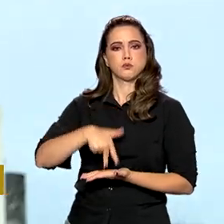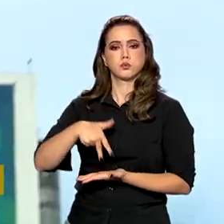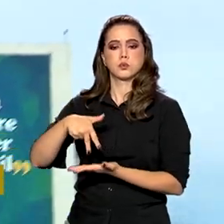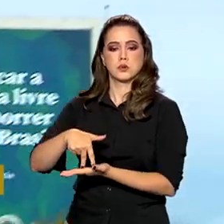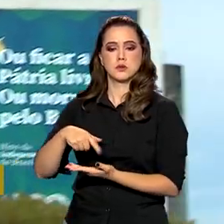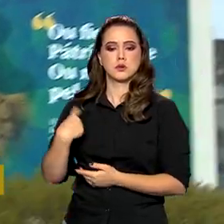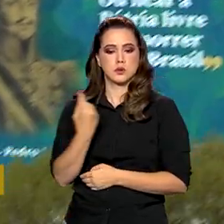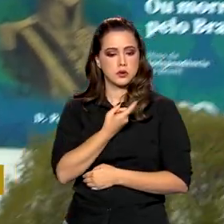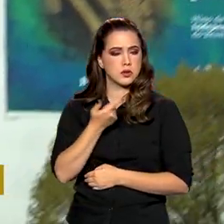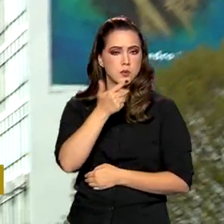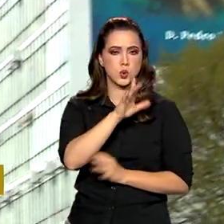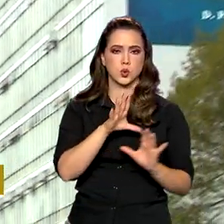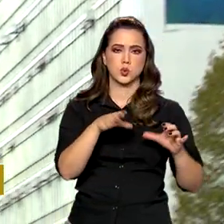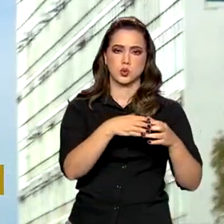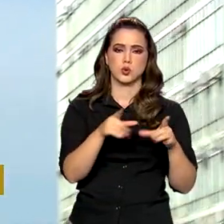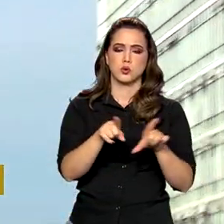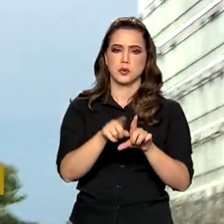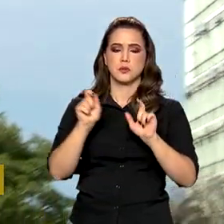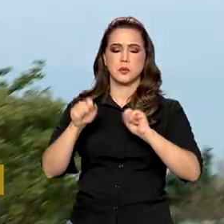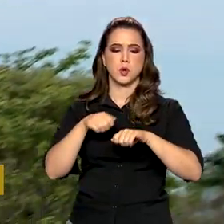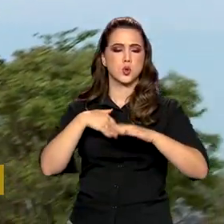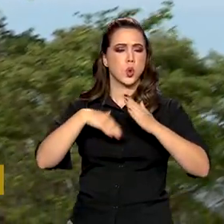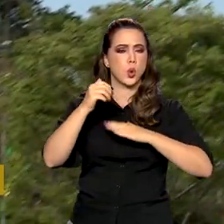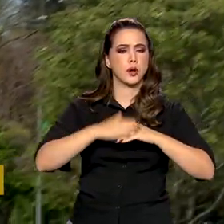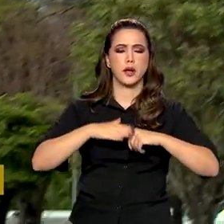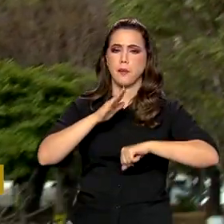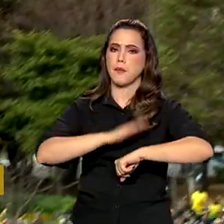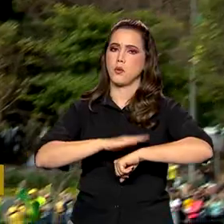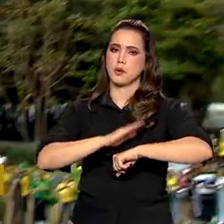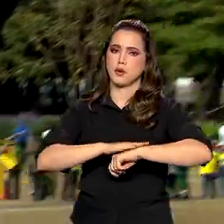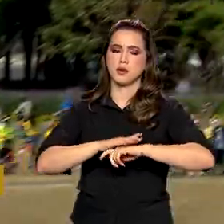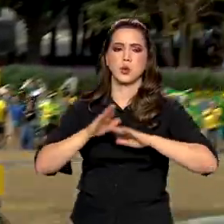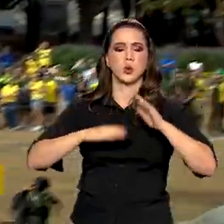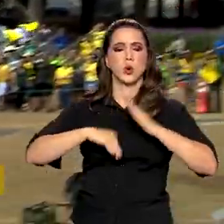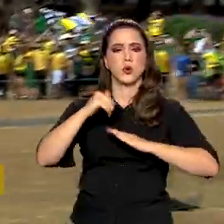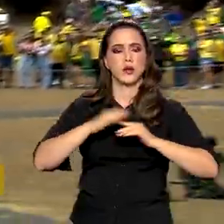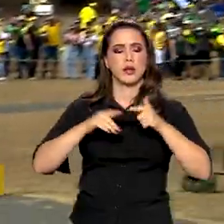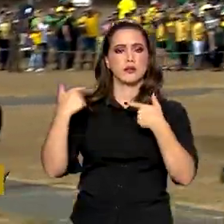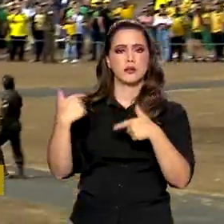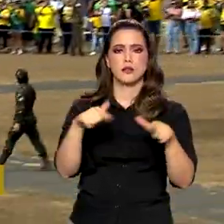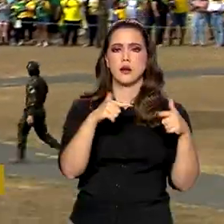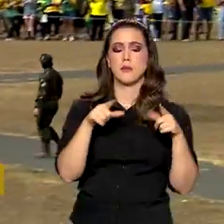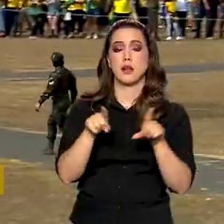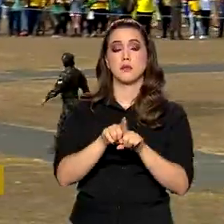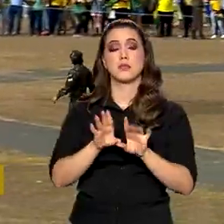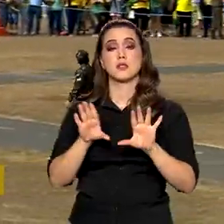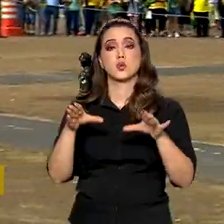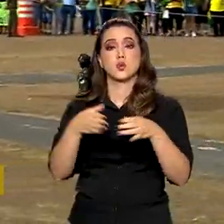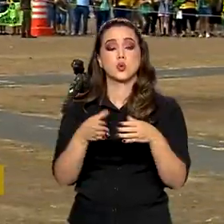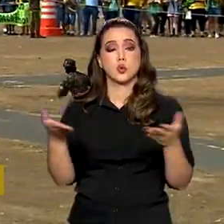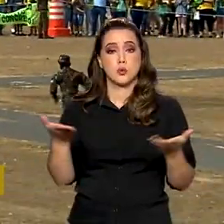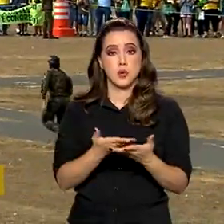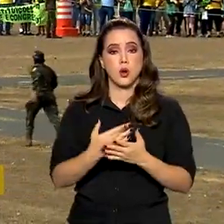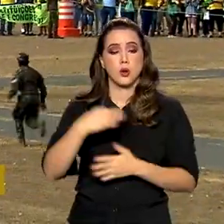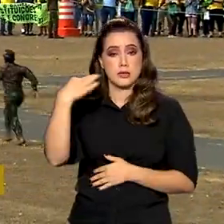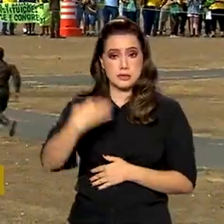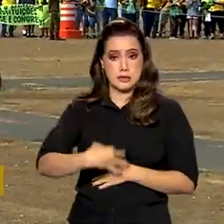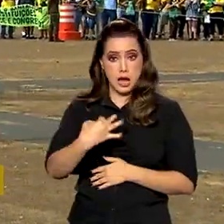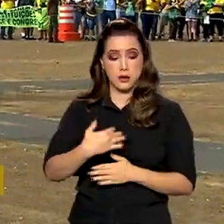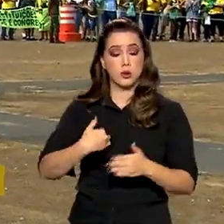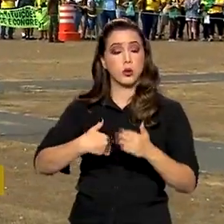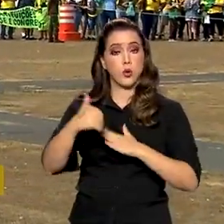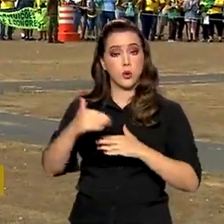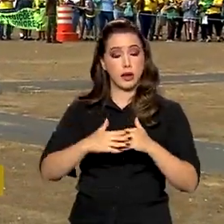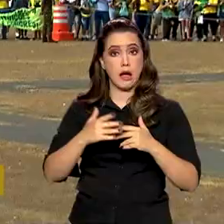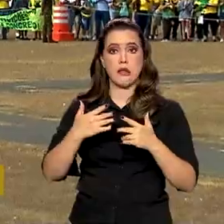temos outras tropas também em condições de a qualquer momento cumprir qualquer missão, mas essa tropa particularmente é uma tropa apta a cumprir qualquer